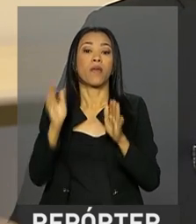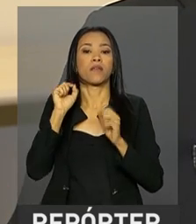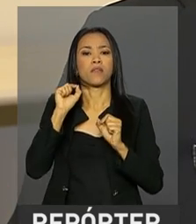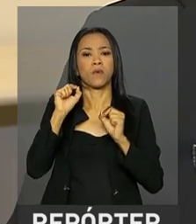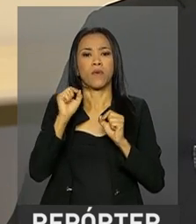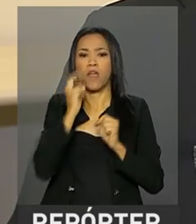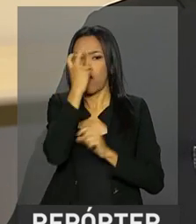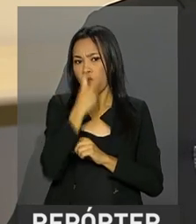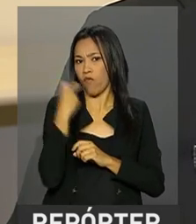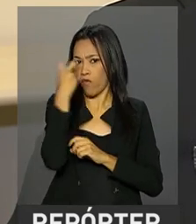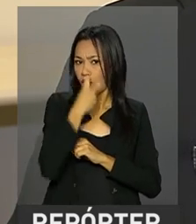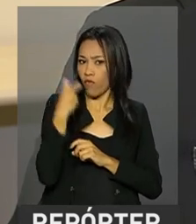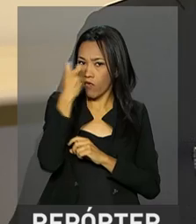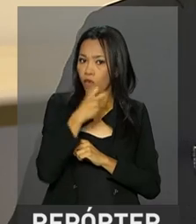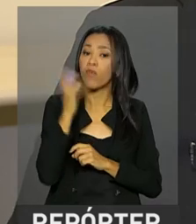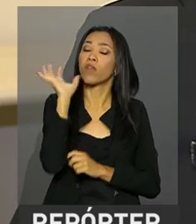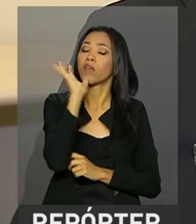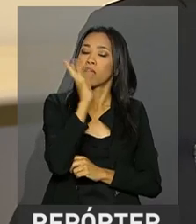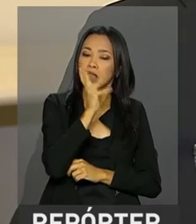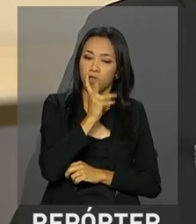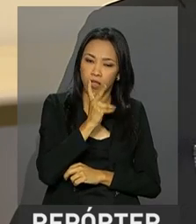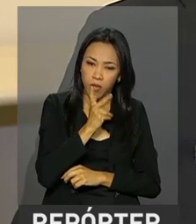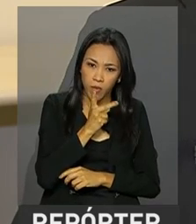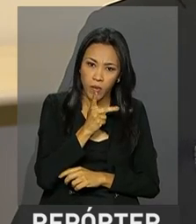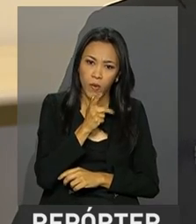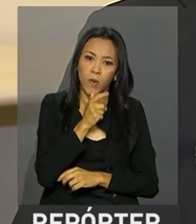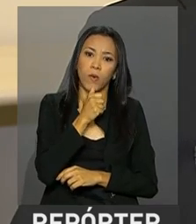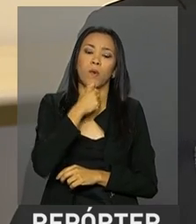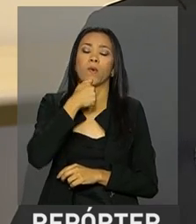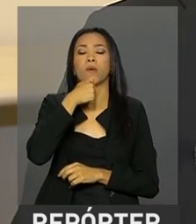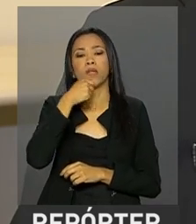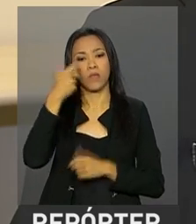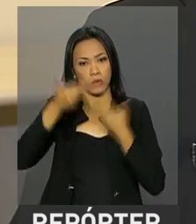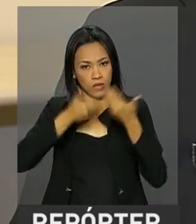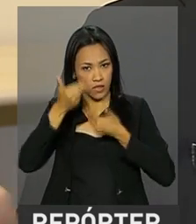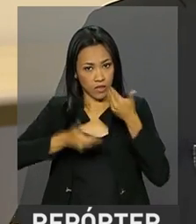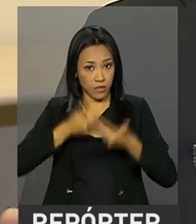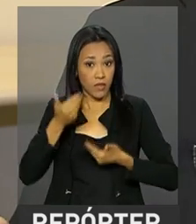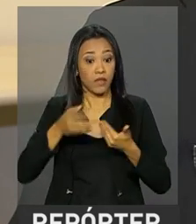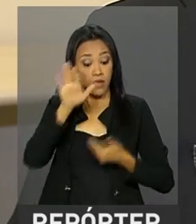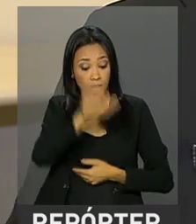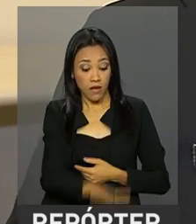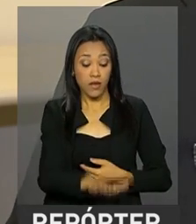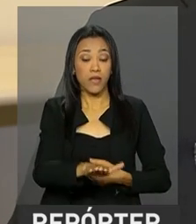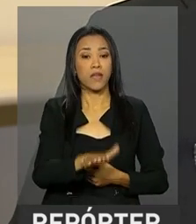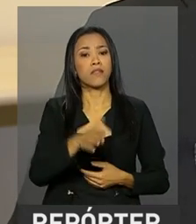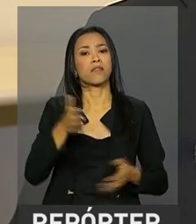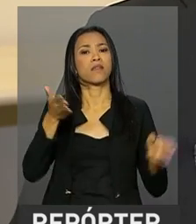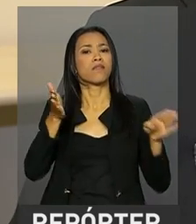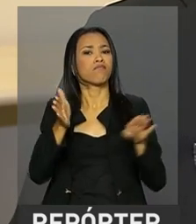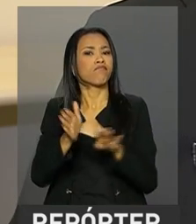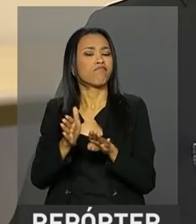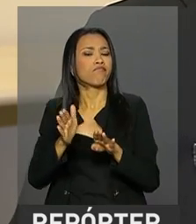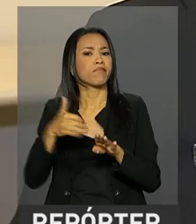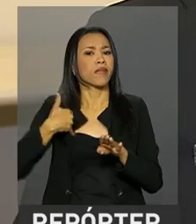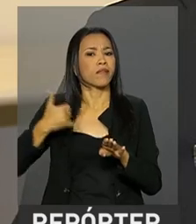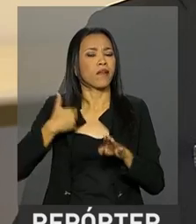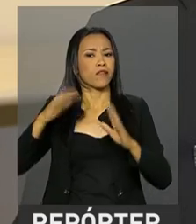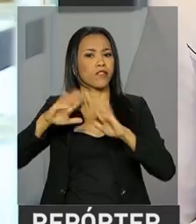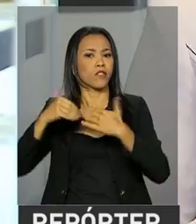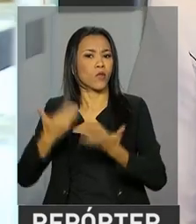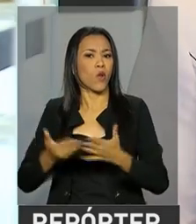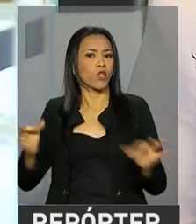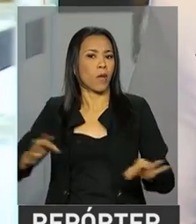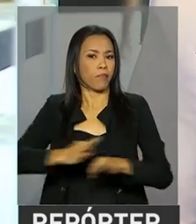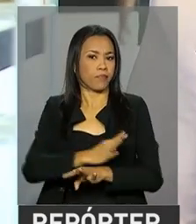da fono, que também é um tratamento demorado, que é um segmento do tratamento cirúrgico, e a criança chegue na fase escolar já